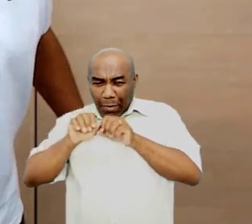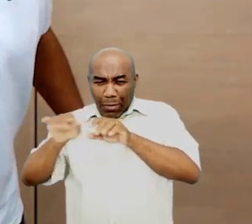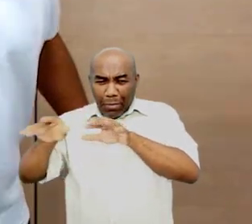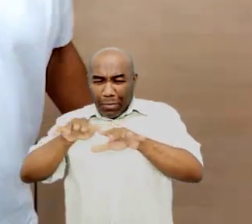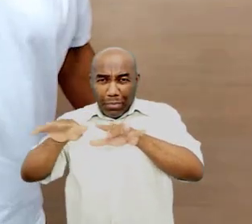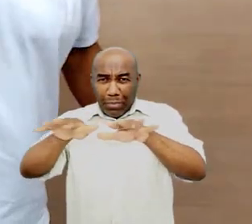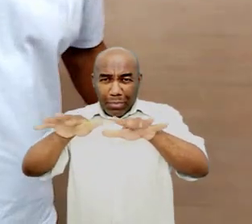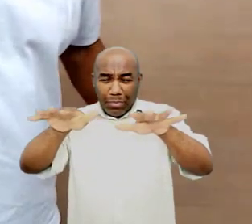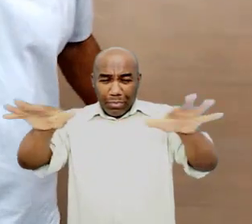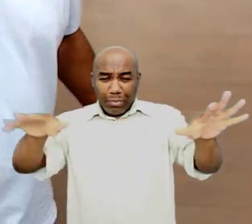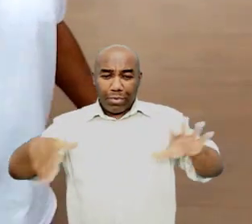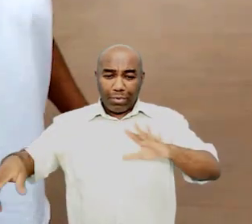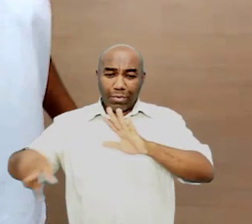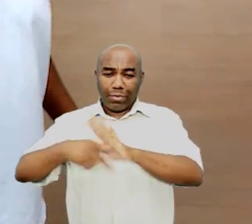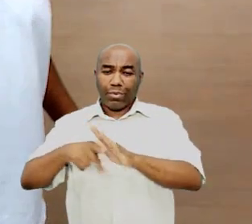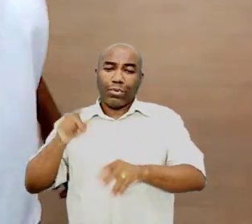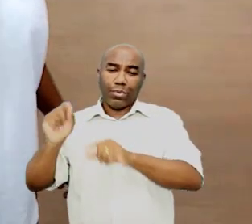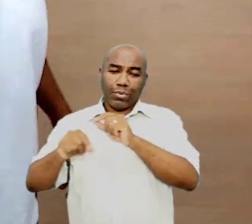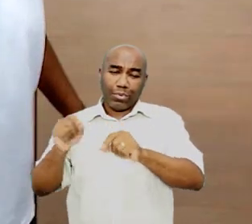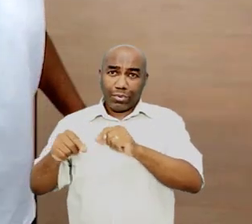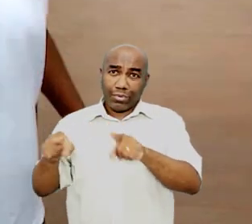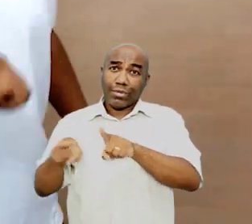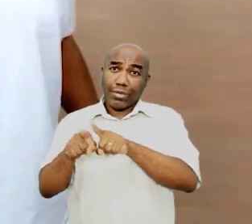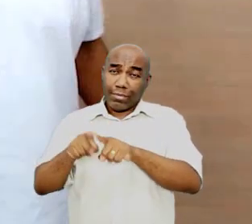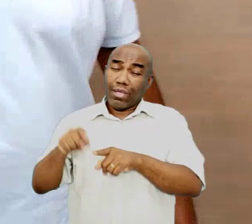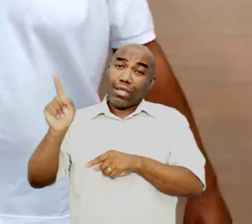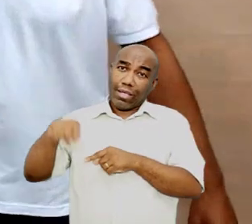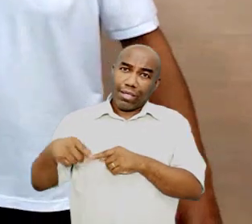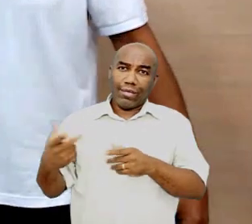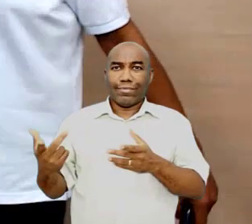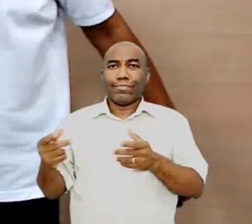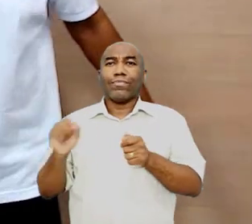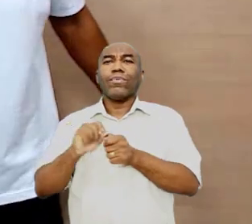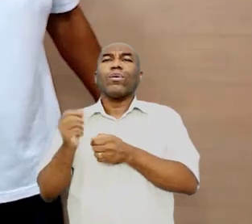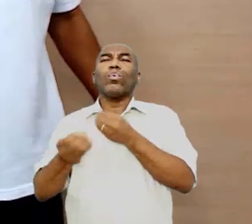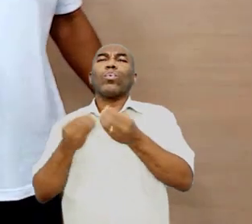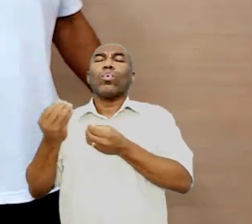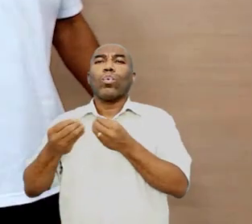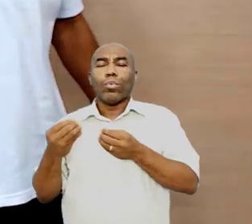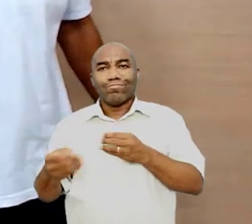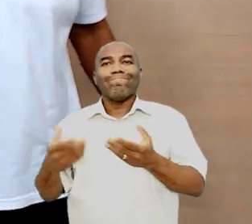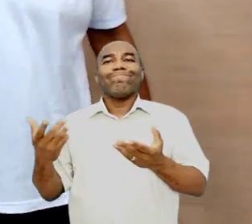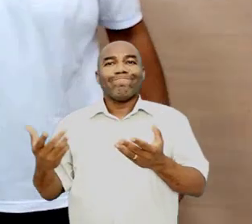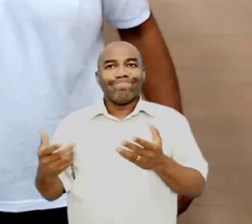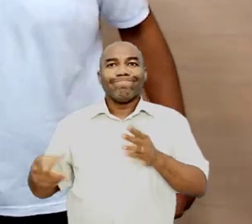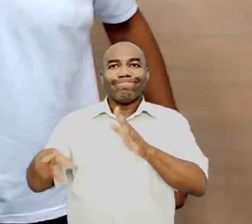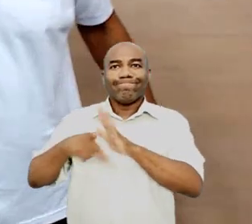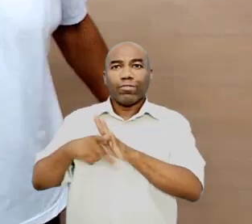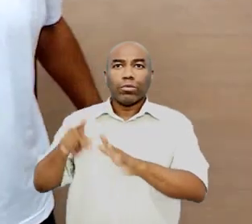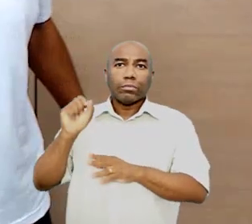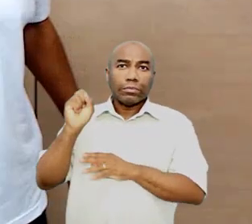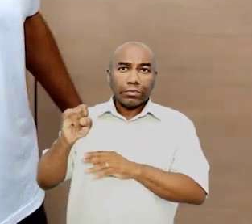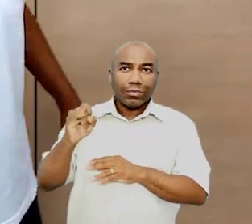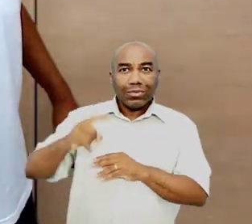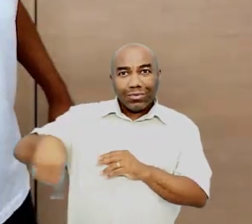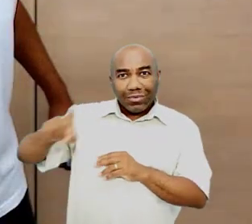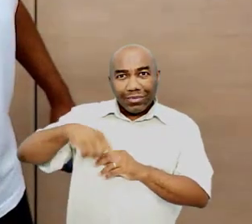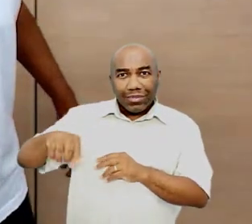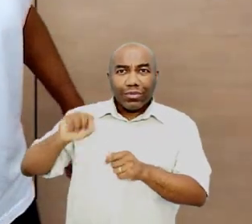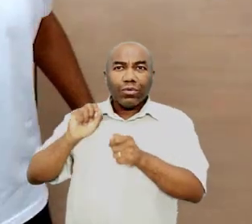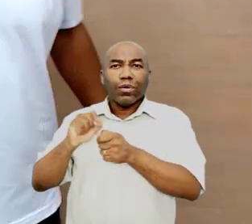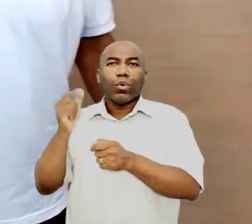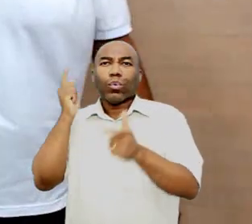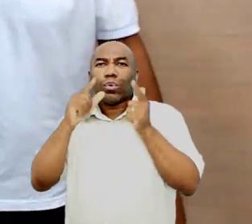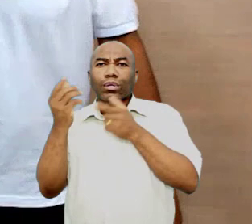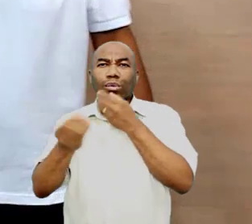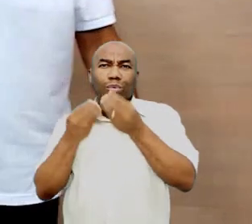podemos dizer, as únicas partículas que comanda tudo. Quando eu falo assim, as únicas